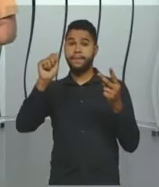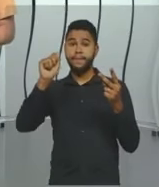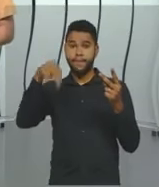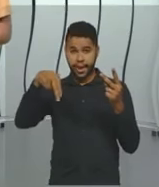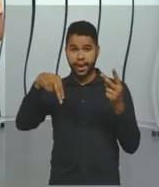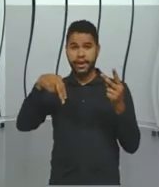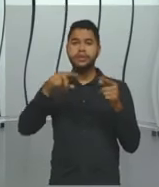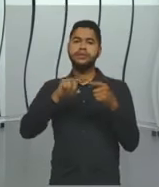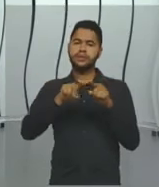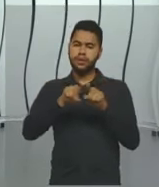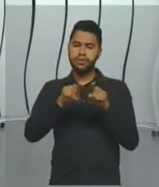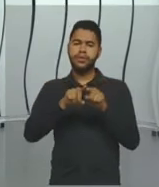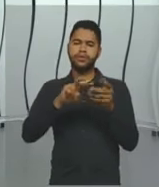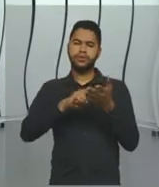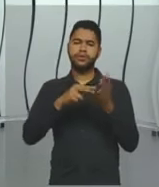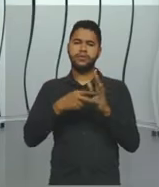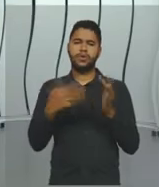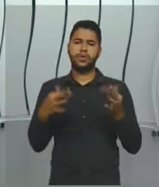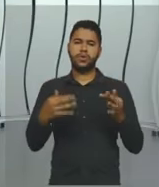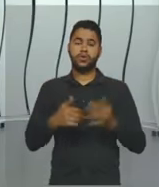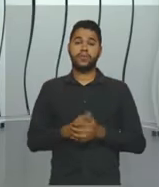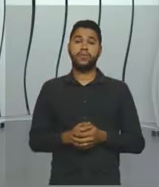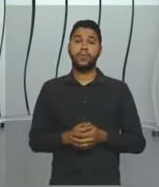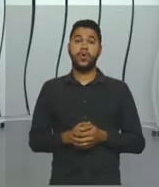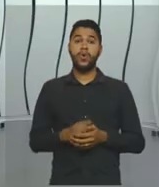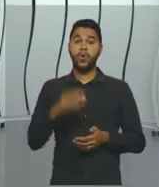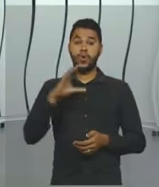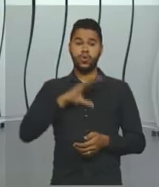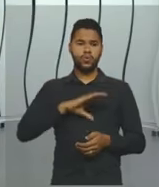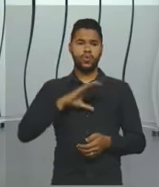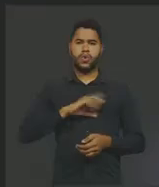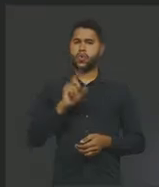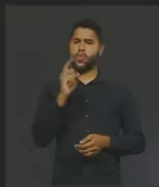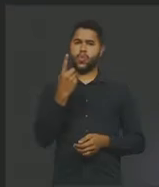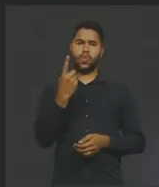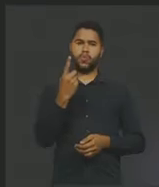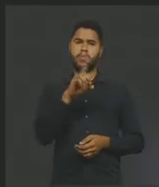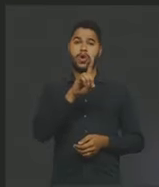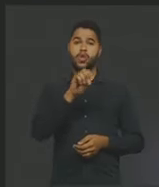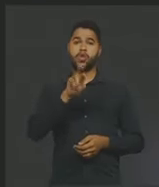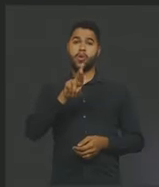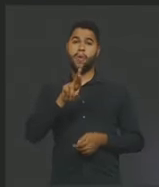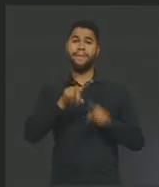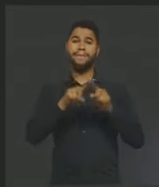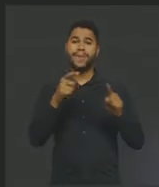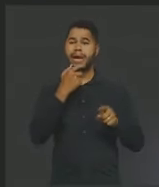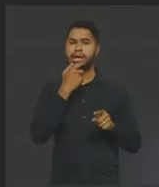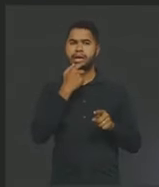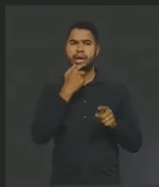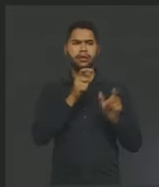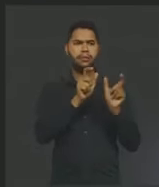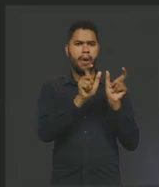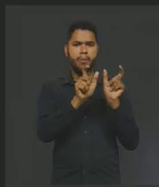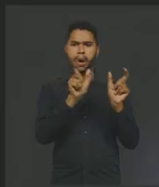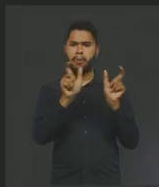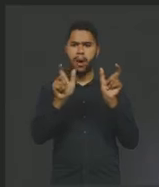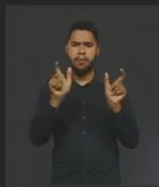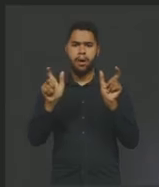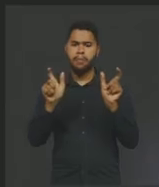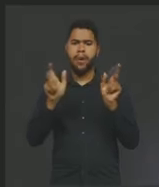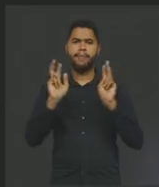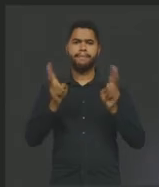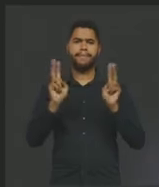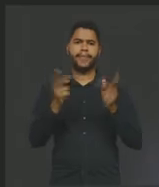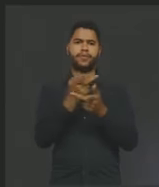palavra e outra. No português, só tem uma palavra para isso. O inglês, muitas vezes, usa mais de uma palavra para descrever as